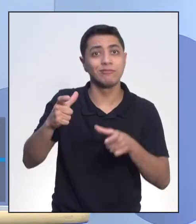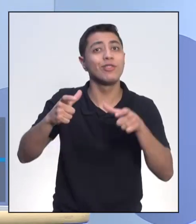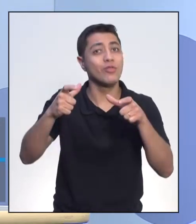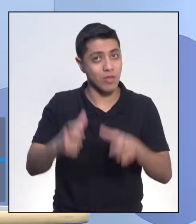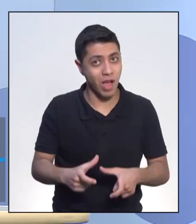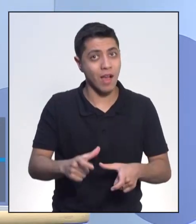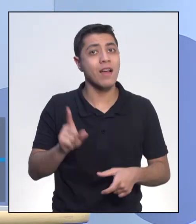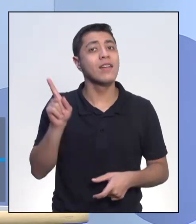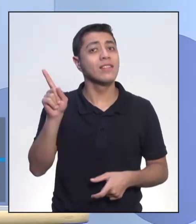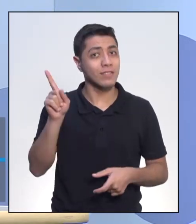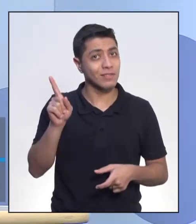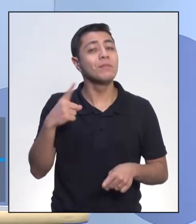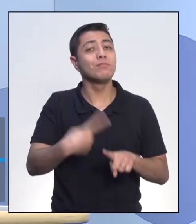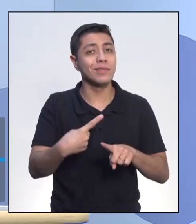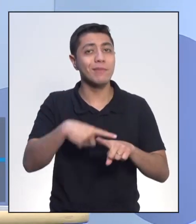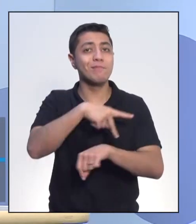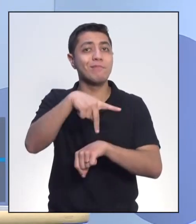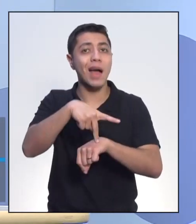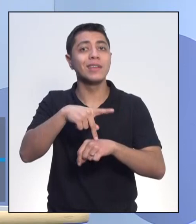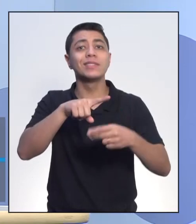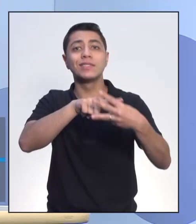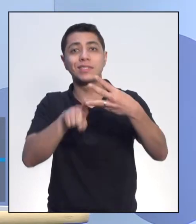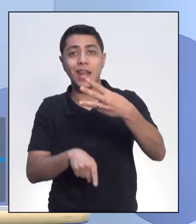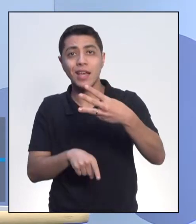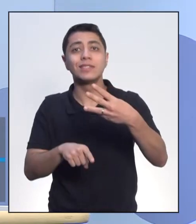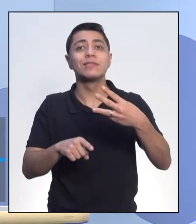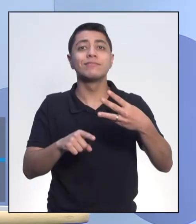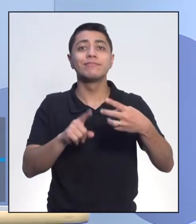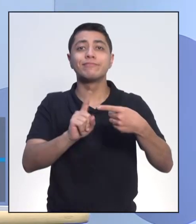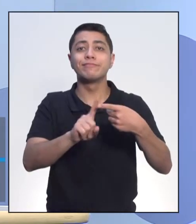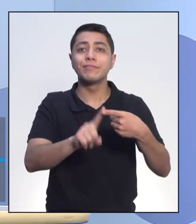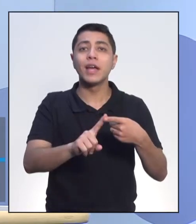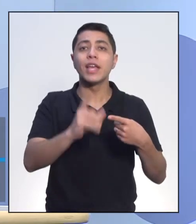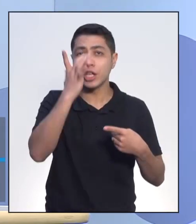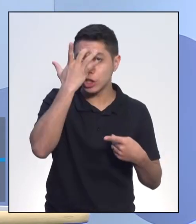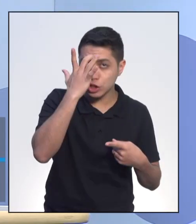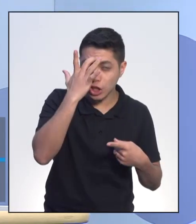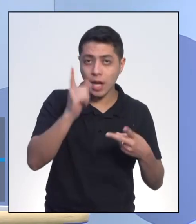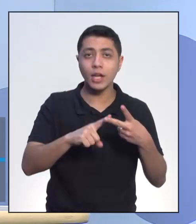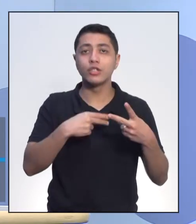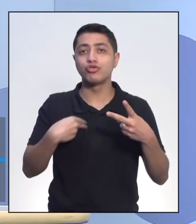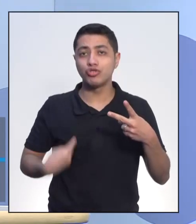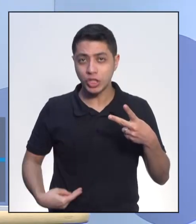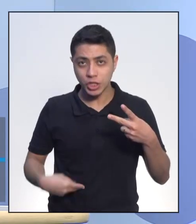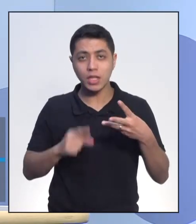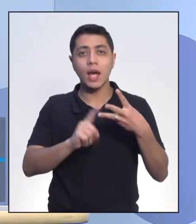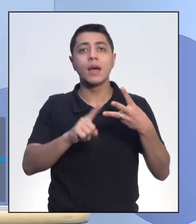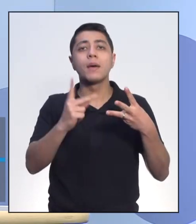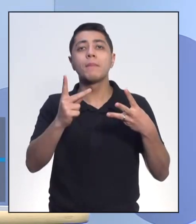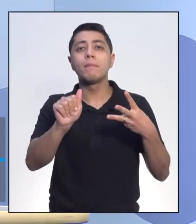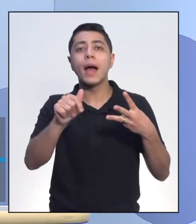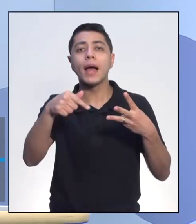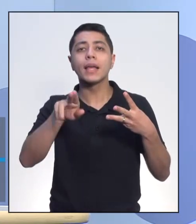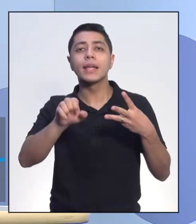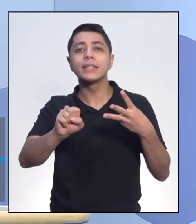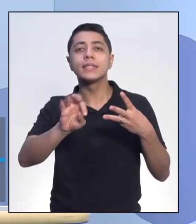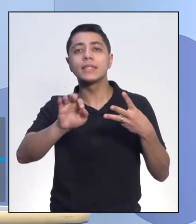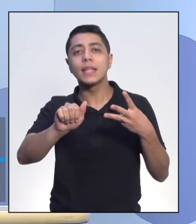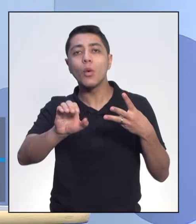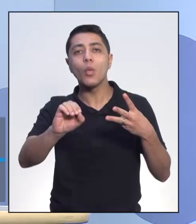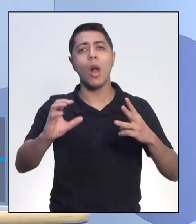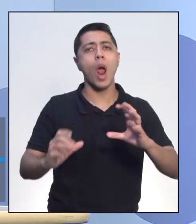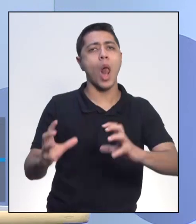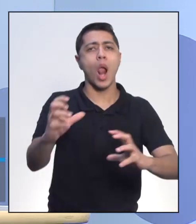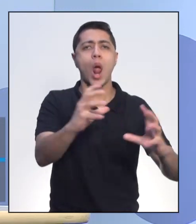nesse núcleo aí de conflitos entre Índia, Paquistão e China, né, por conta justamente das armas nucleares.